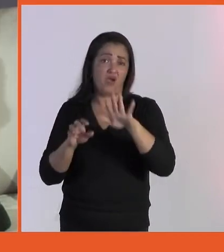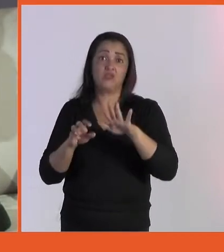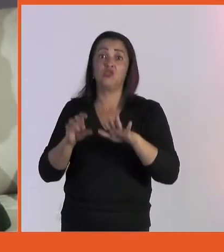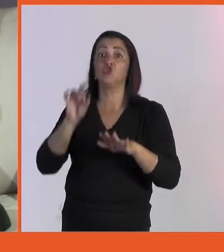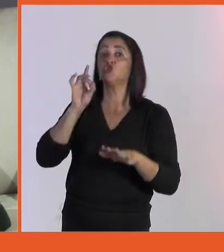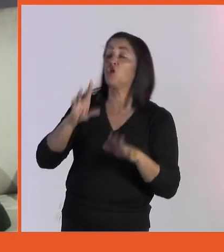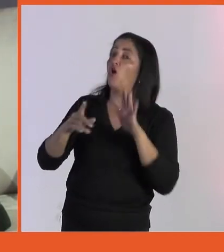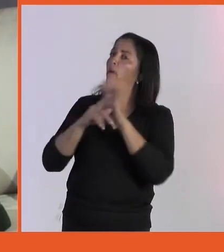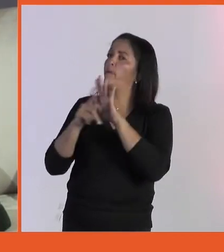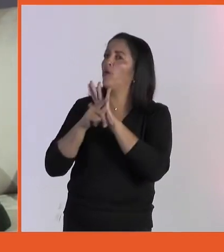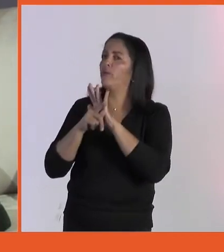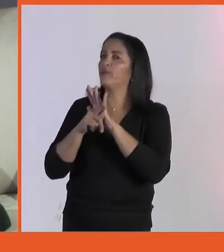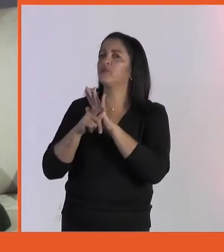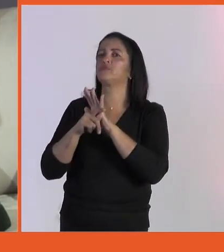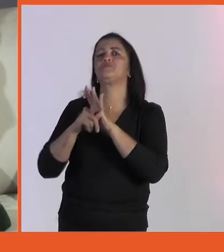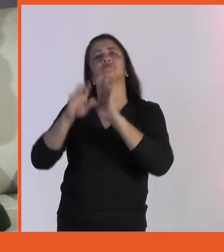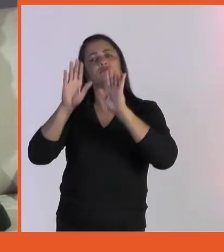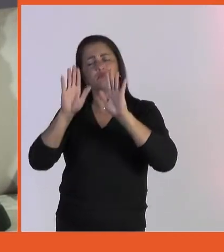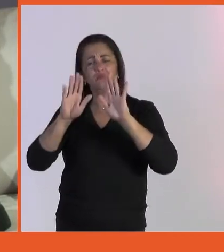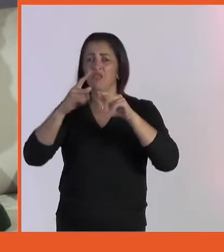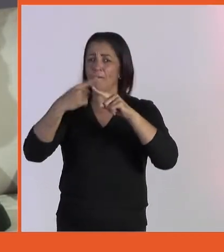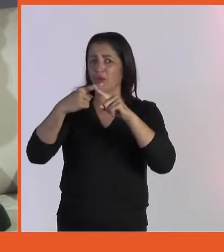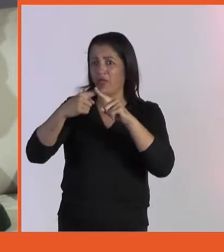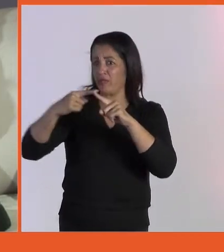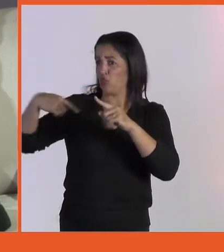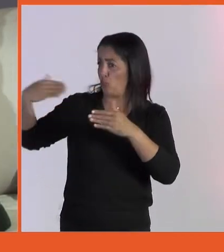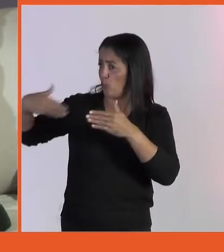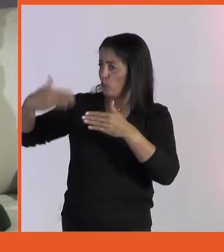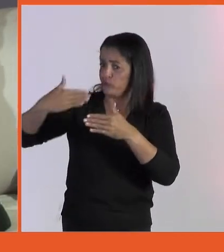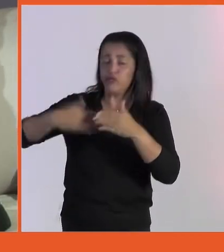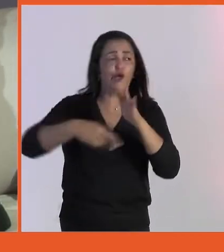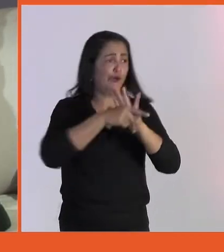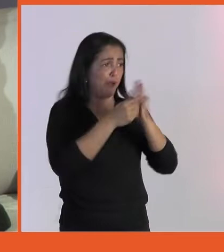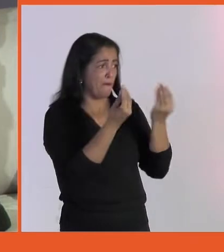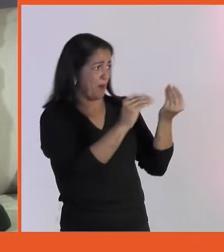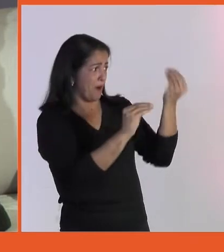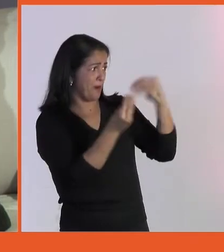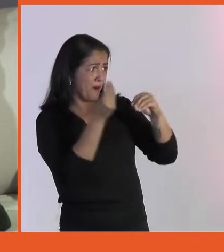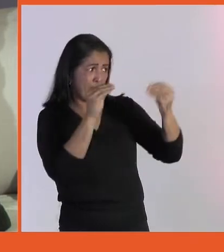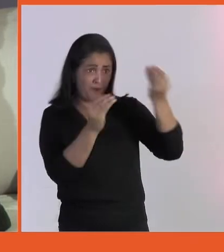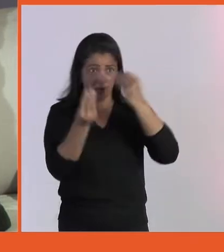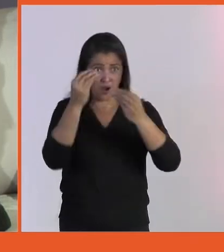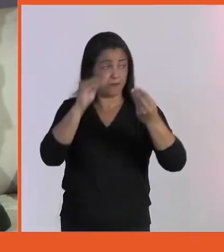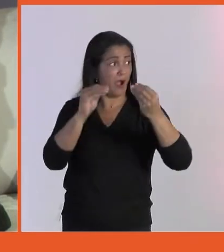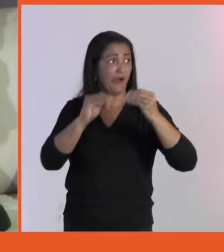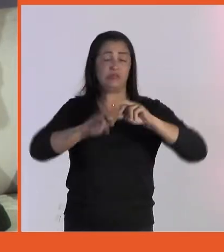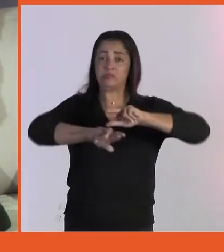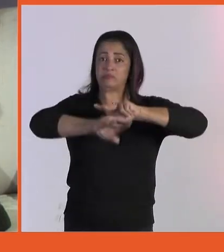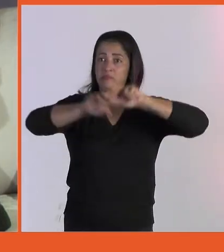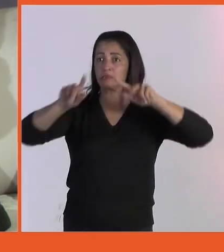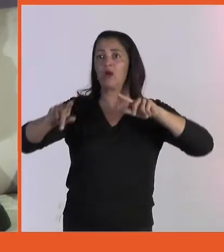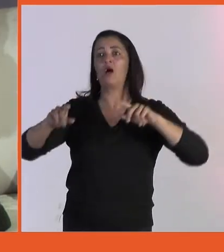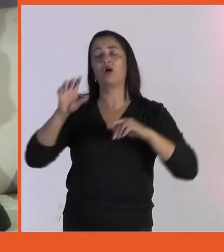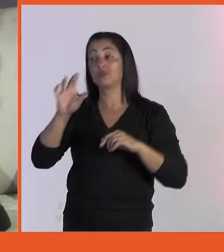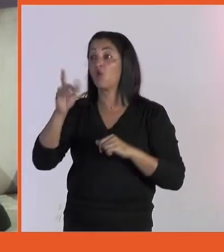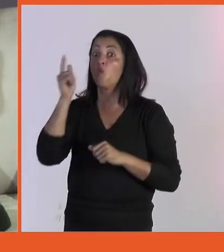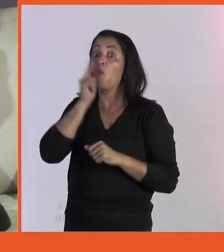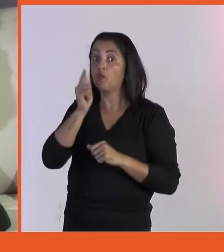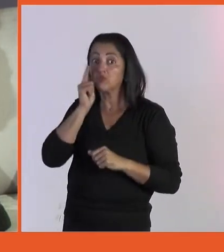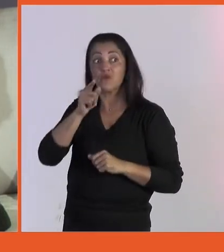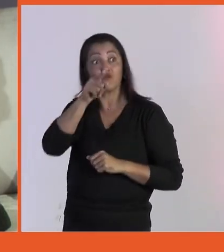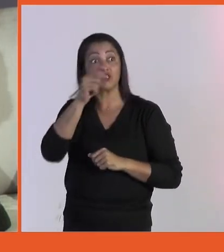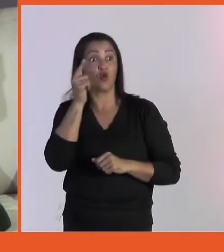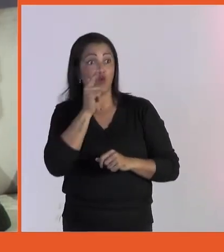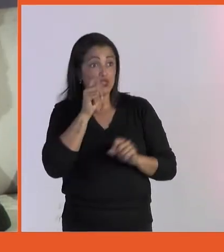me ajudarem? Acho que cada dia mais, o YouTube, né, que é a nossa principal rede, também tem várias ferramentas que você consegue